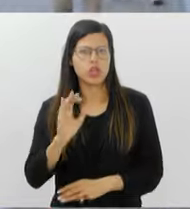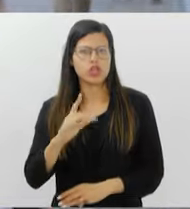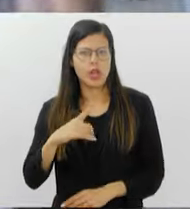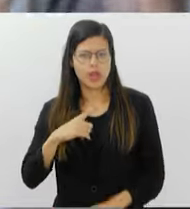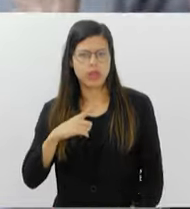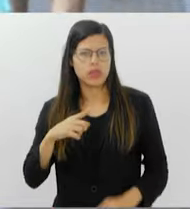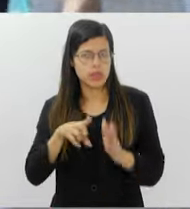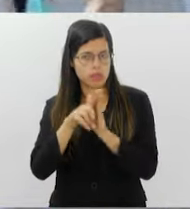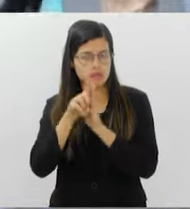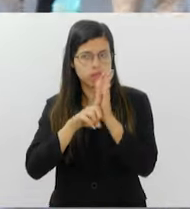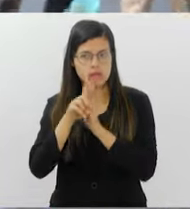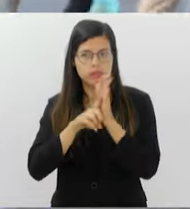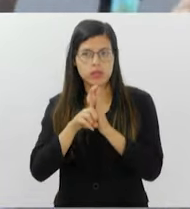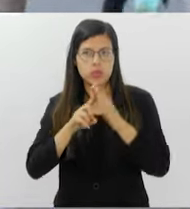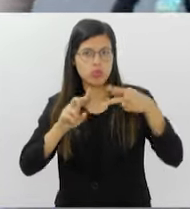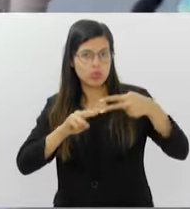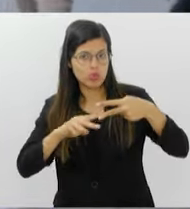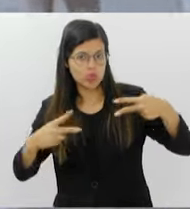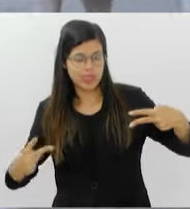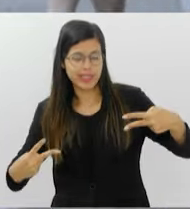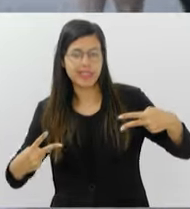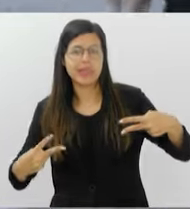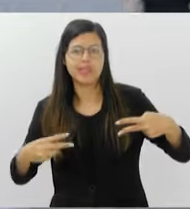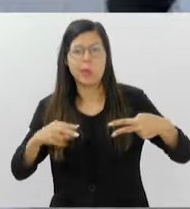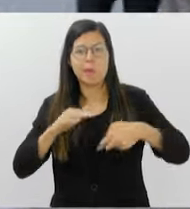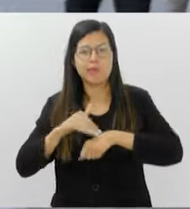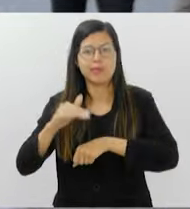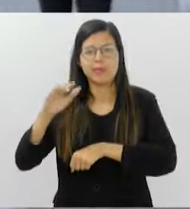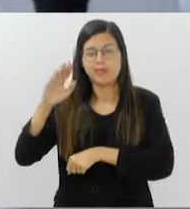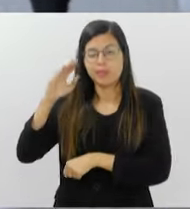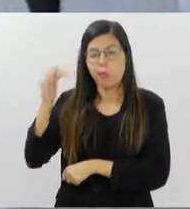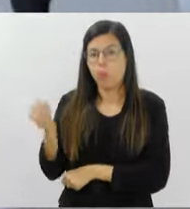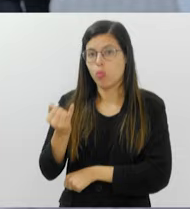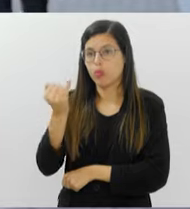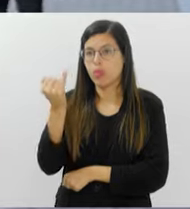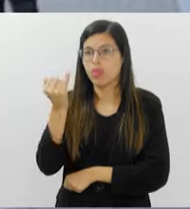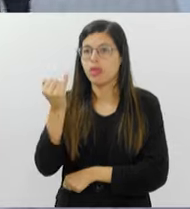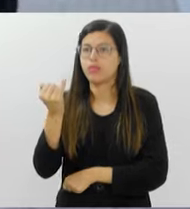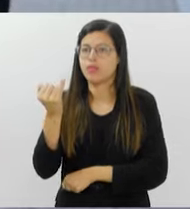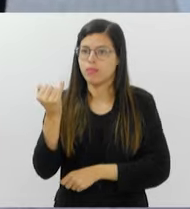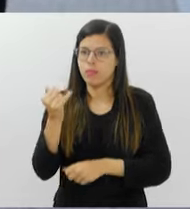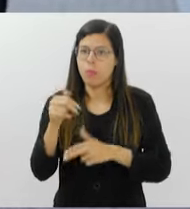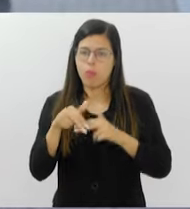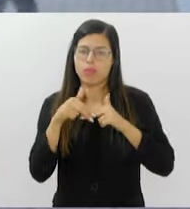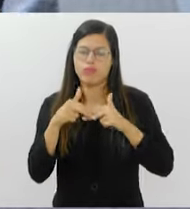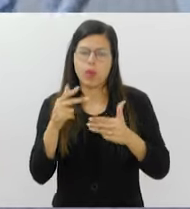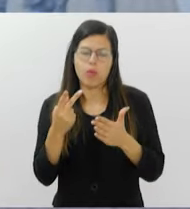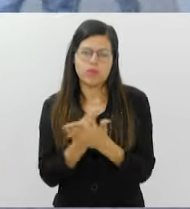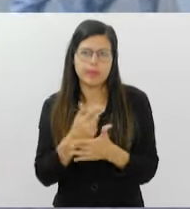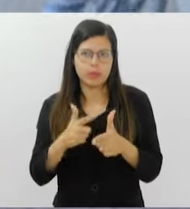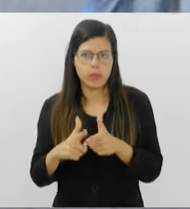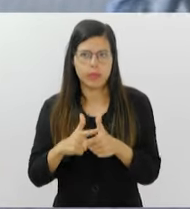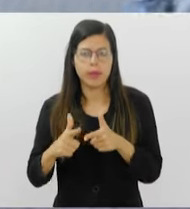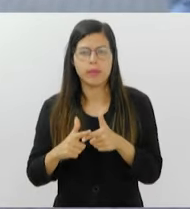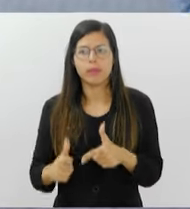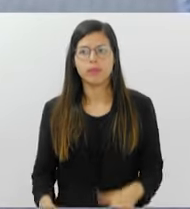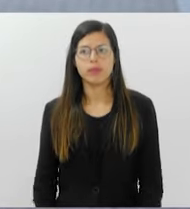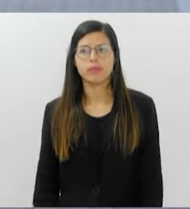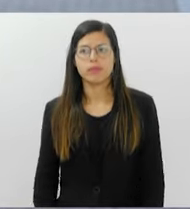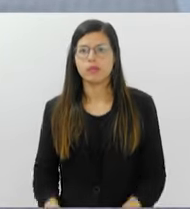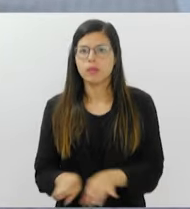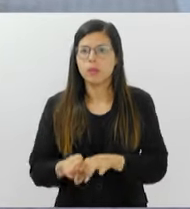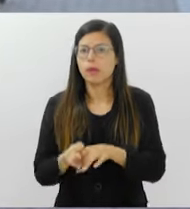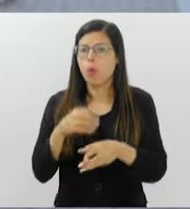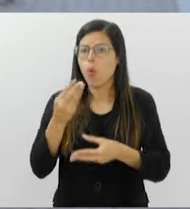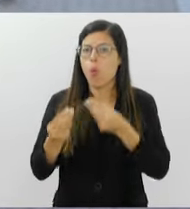O componente genético é o mais importante e o mais envolvido nas alterações degenerativas da coluna. Em relação à prevenção também desses